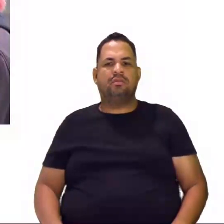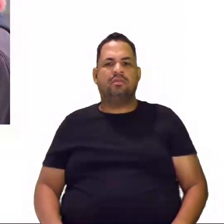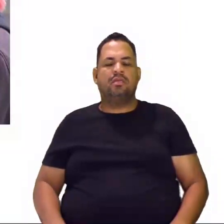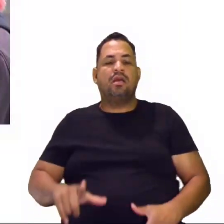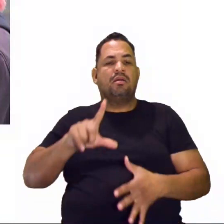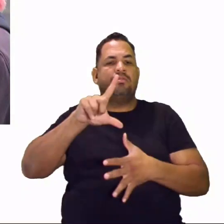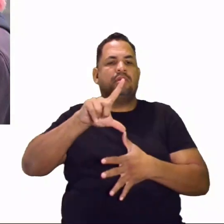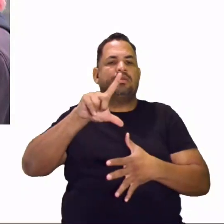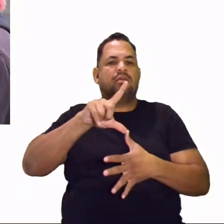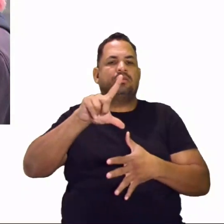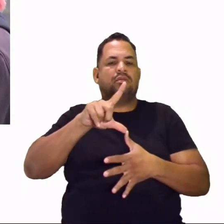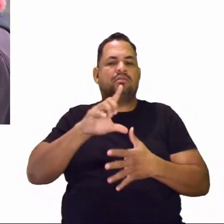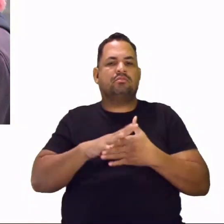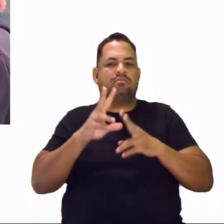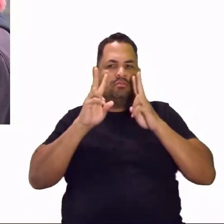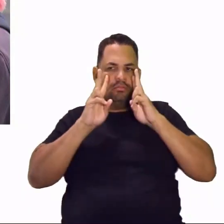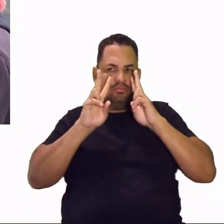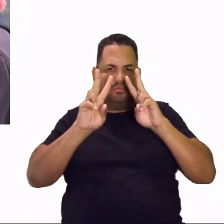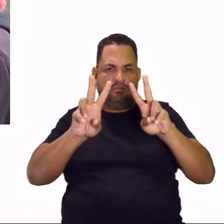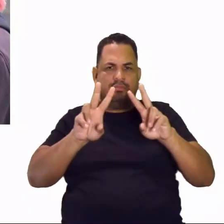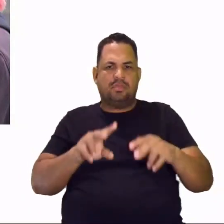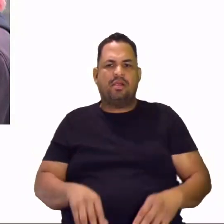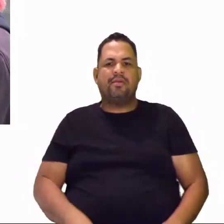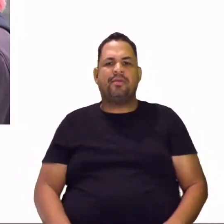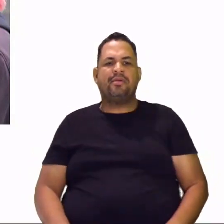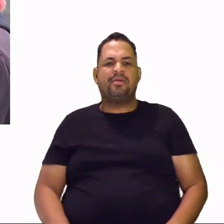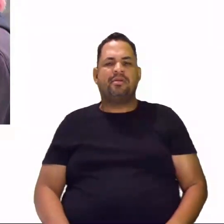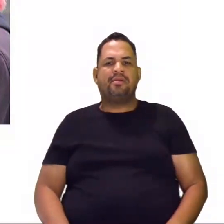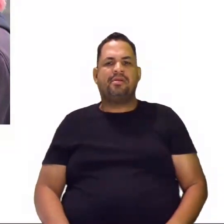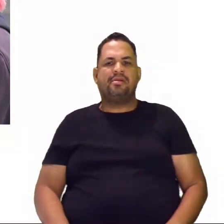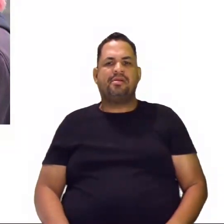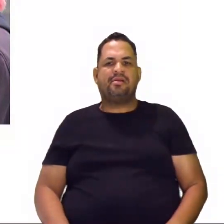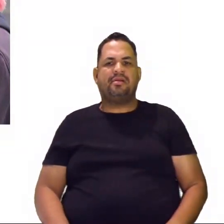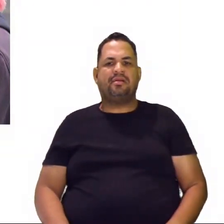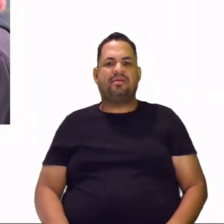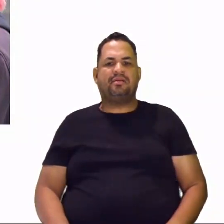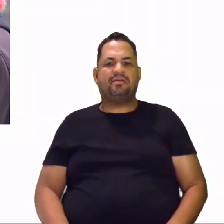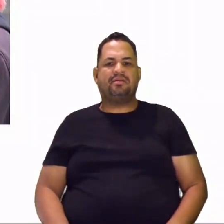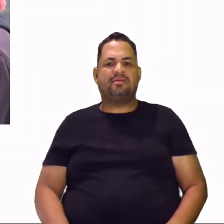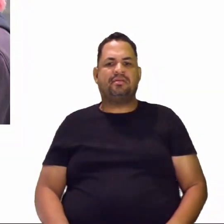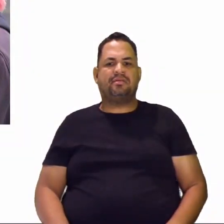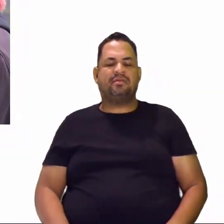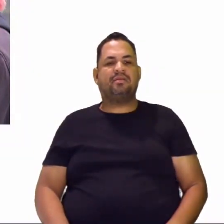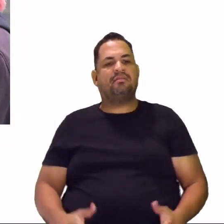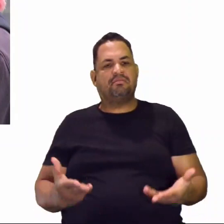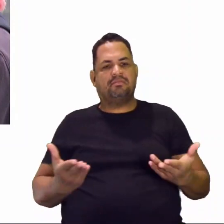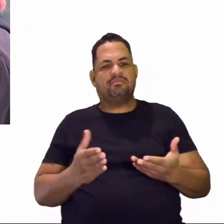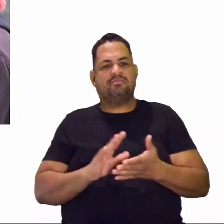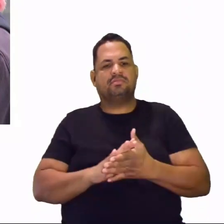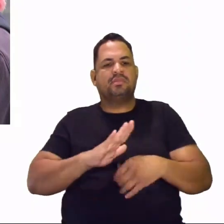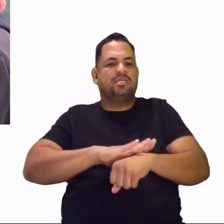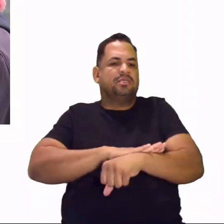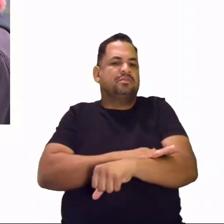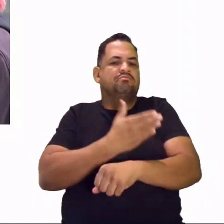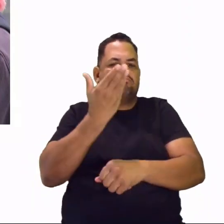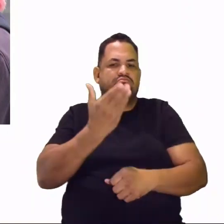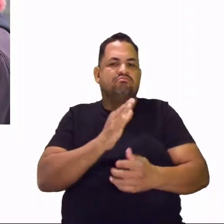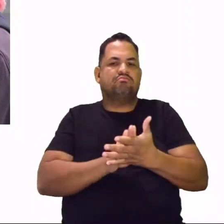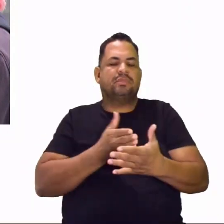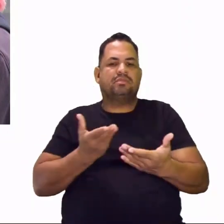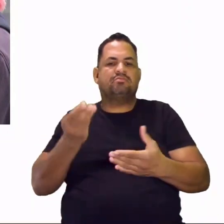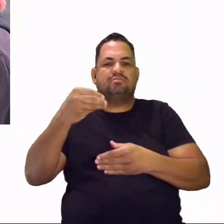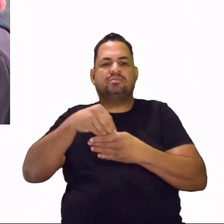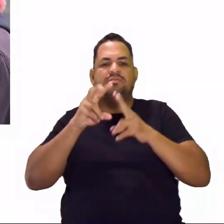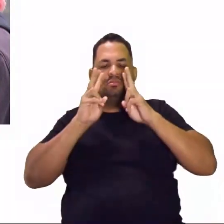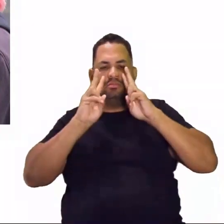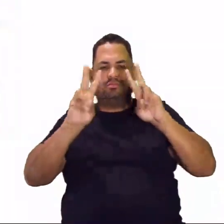América Latina, né? Vamos olhar um pouquinho aqui para nossa América Latina. Claro que o racismo tem tudo a ver aqui com essa visão